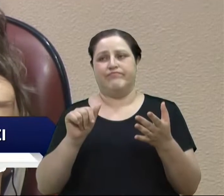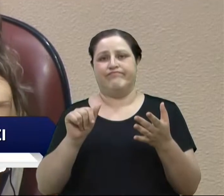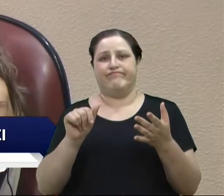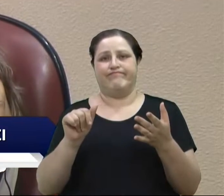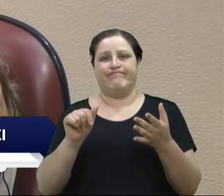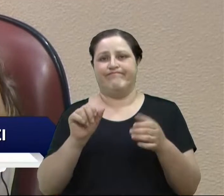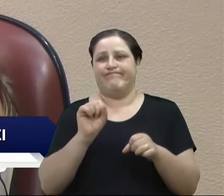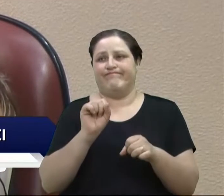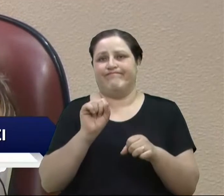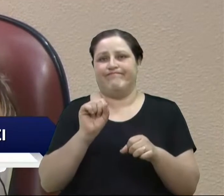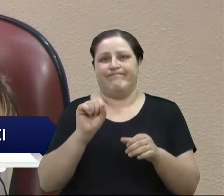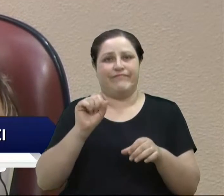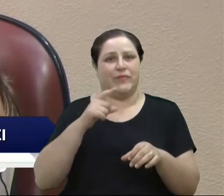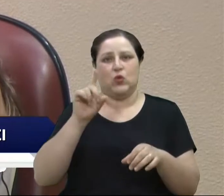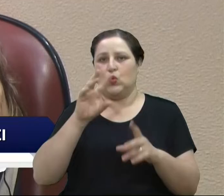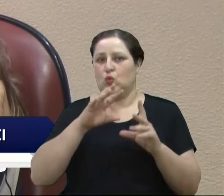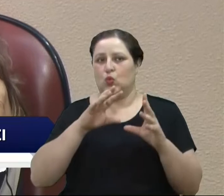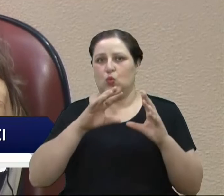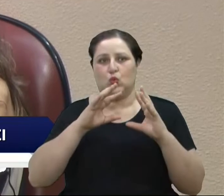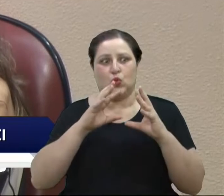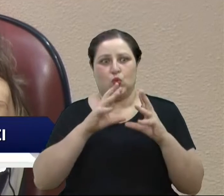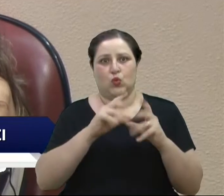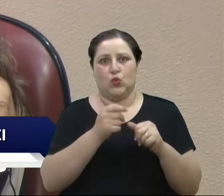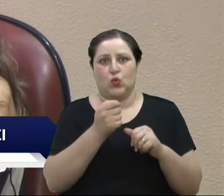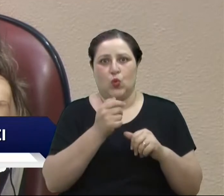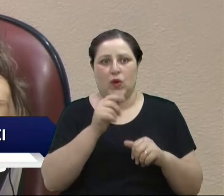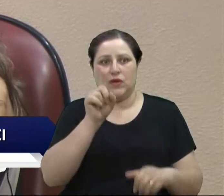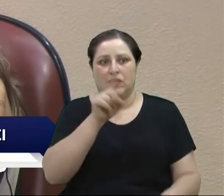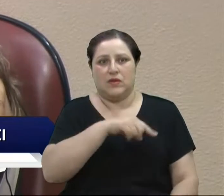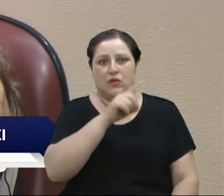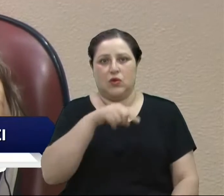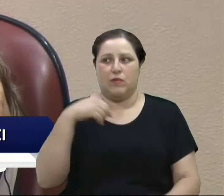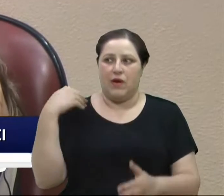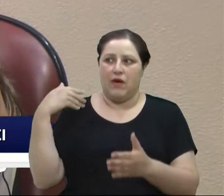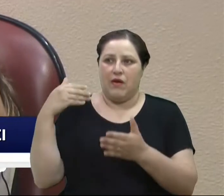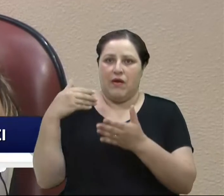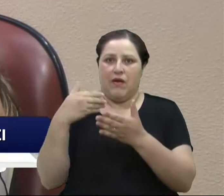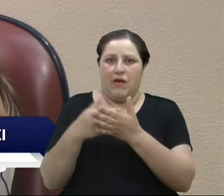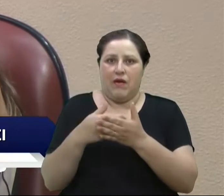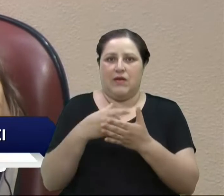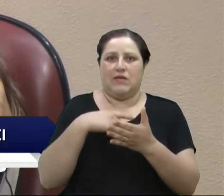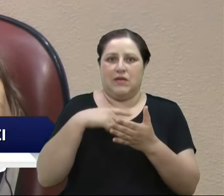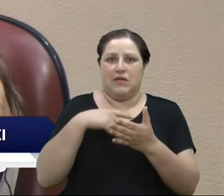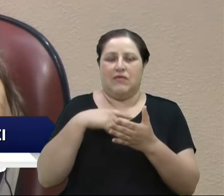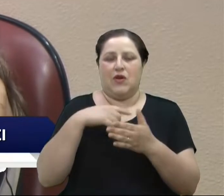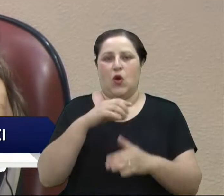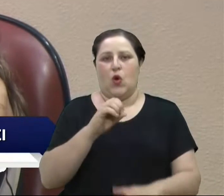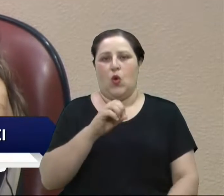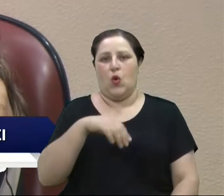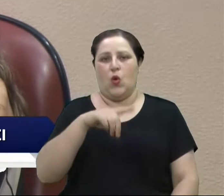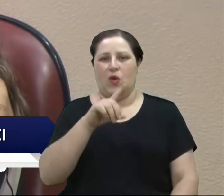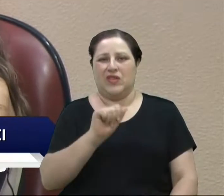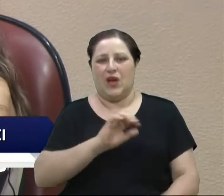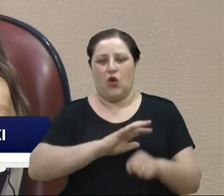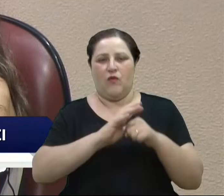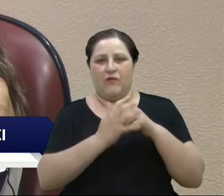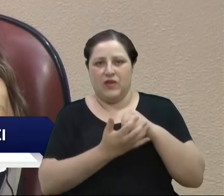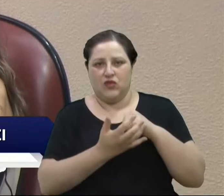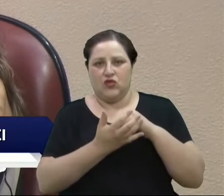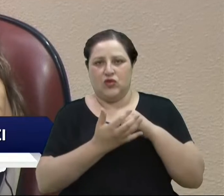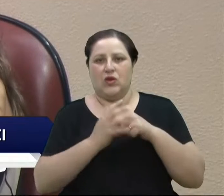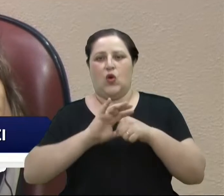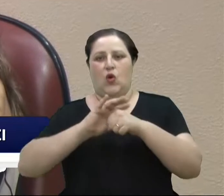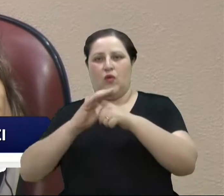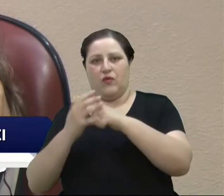foram anulados por um período que, se somadas às ondas de Covid, totalizaram aí tranquilamente